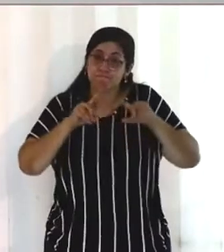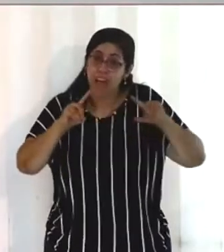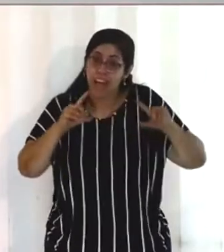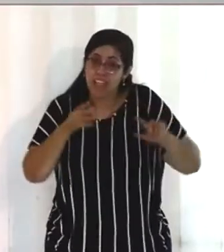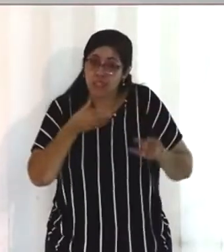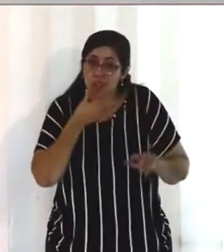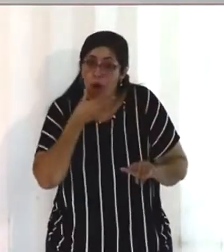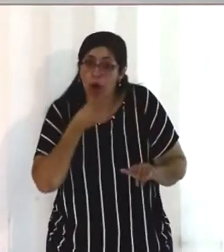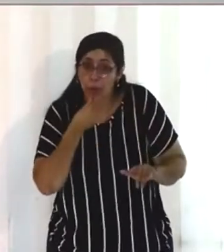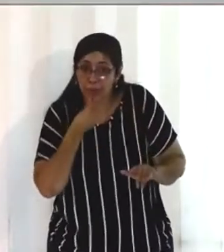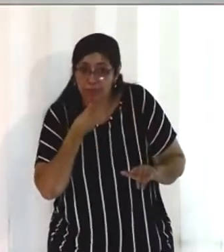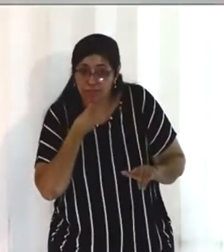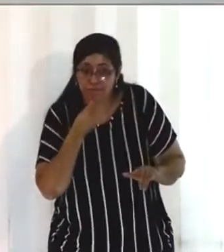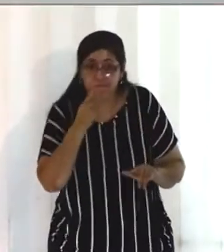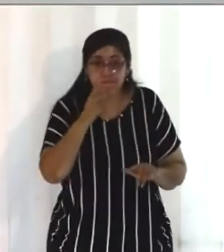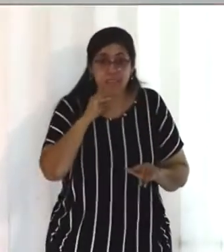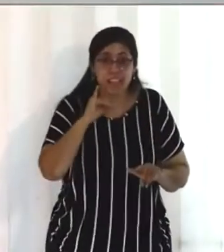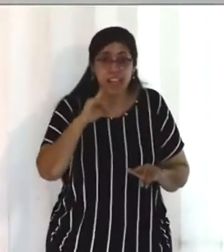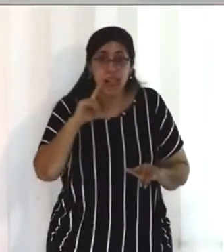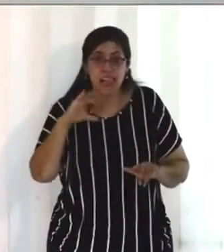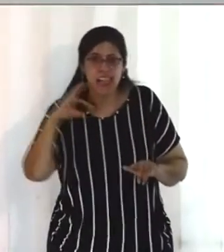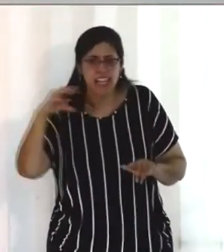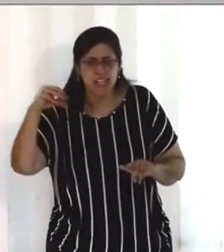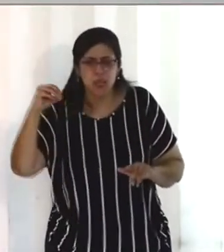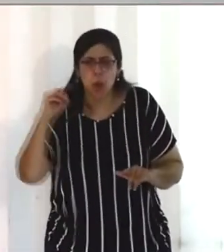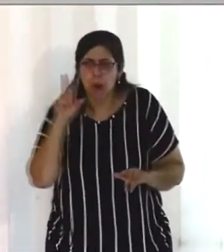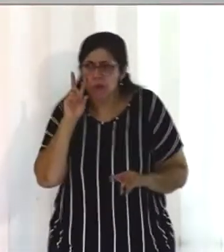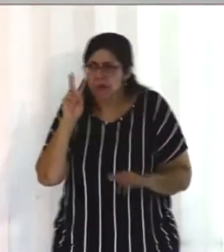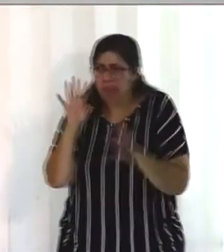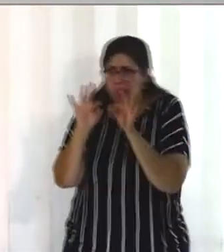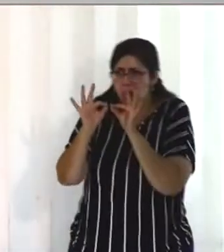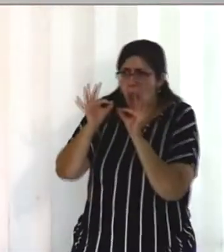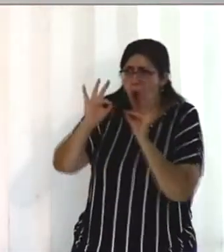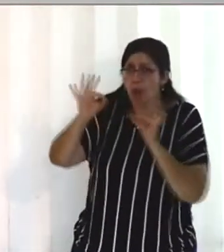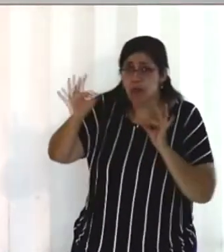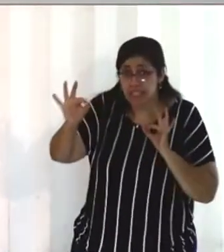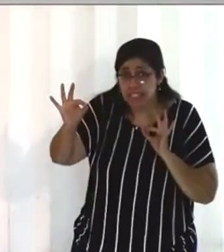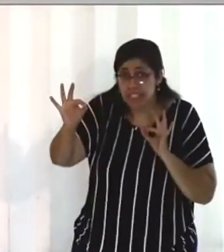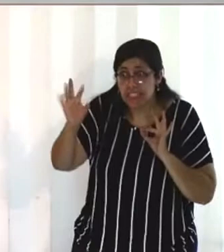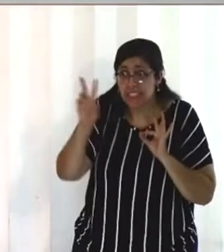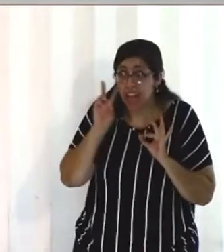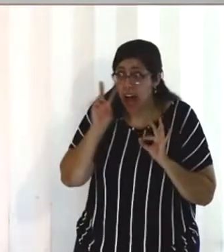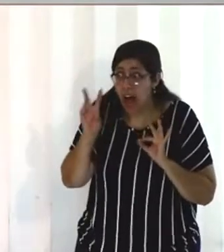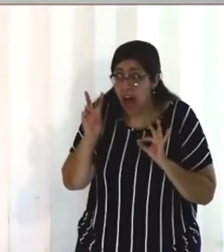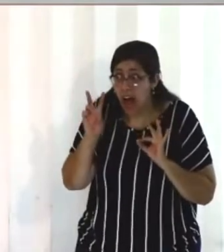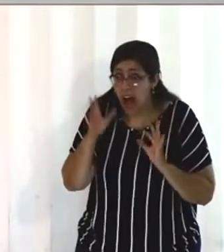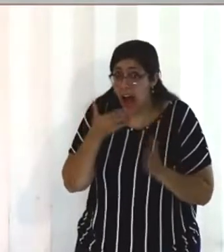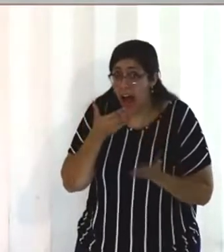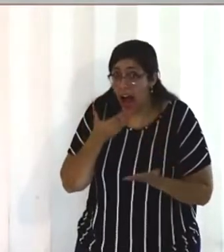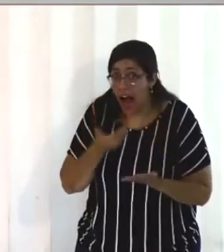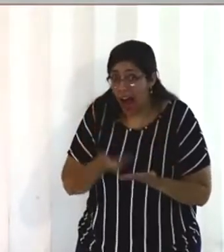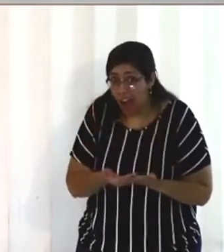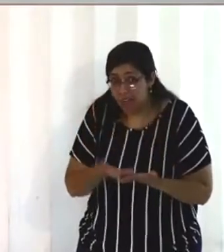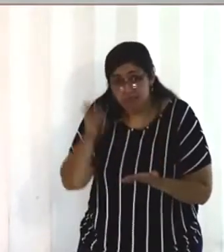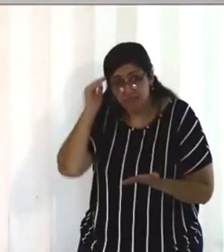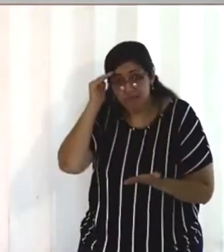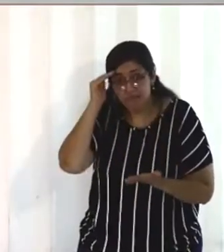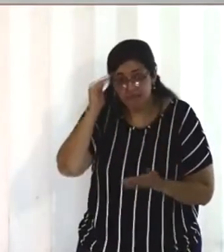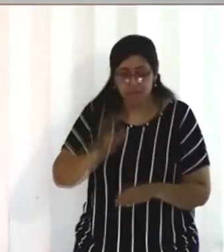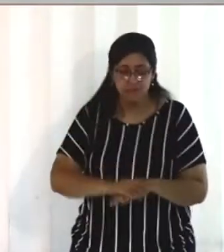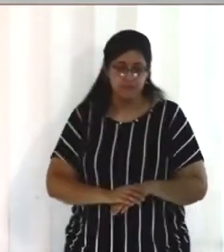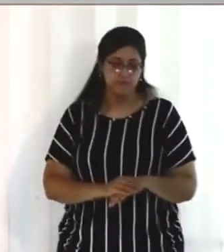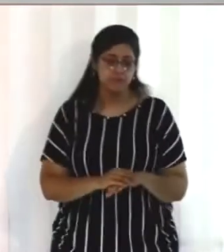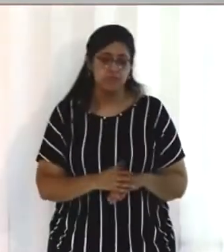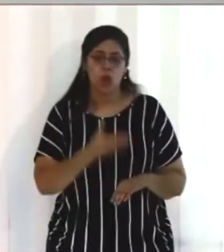à distância a destruição de Pompeia, inclusive narra a morte do tio dele, que era governador. Plínio, o velho,